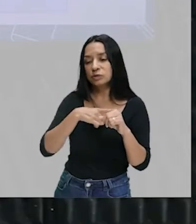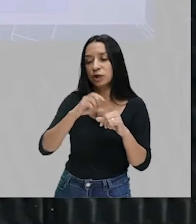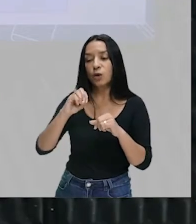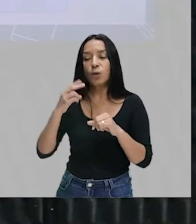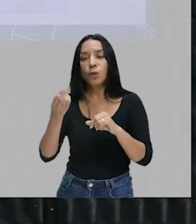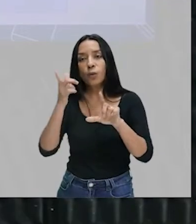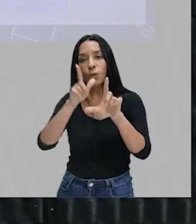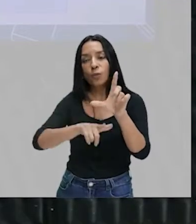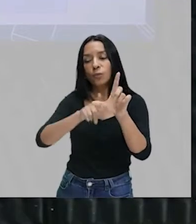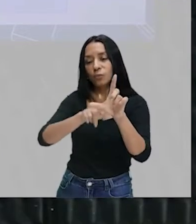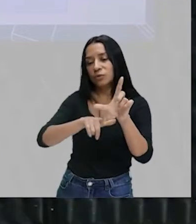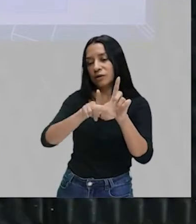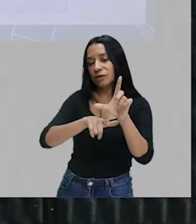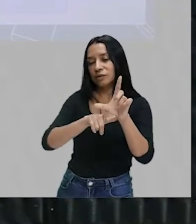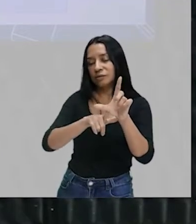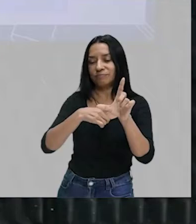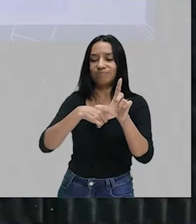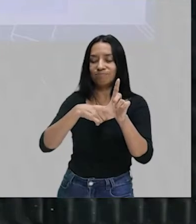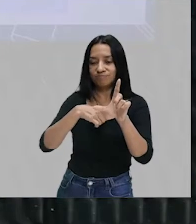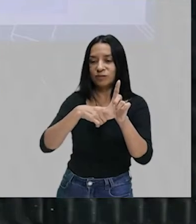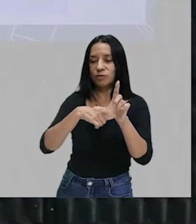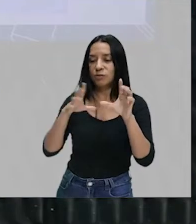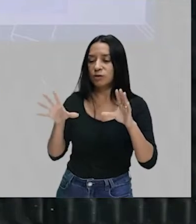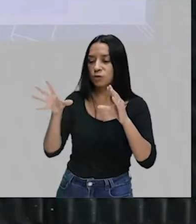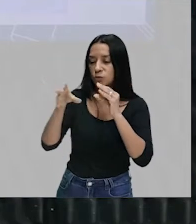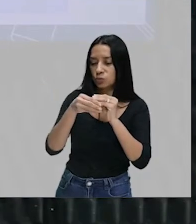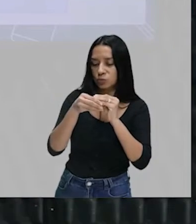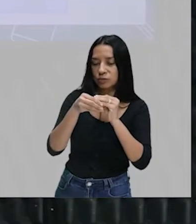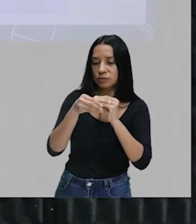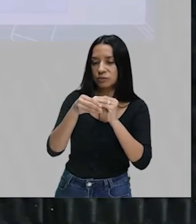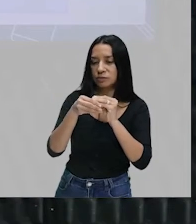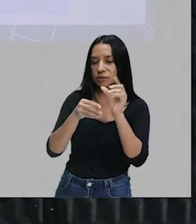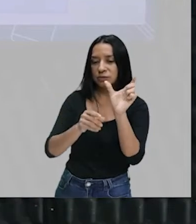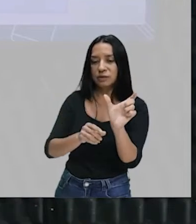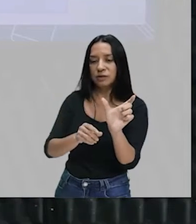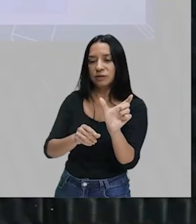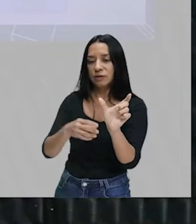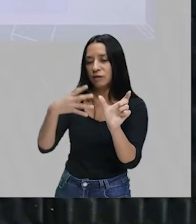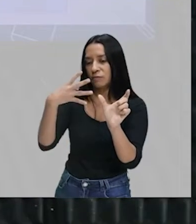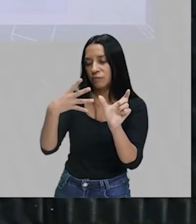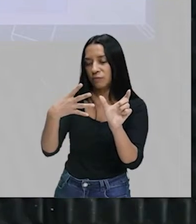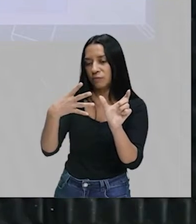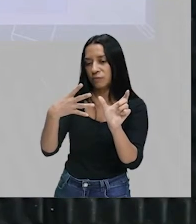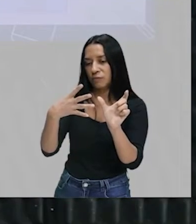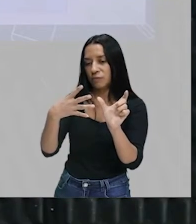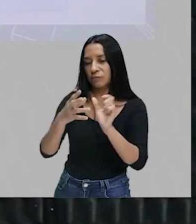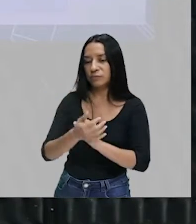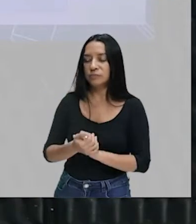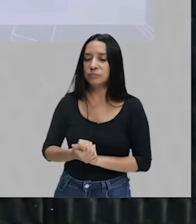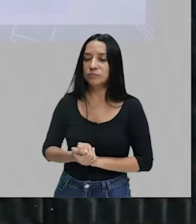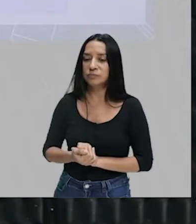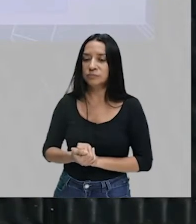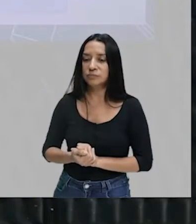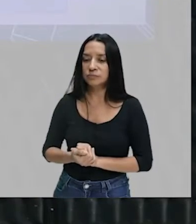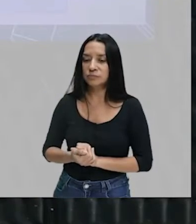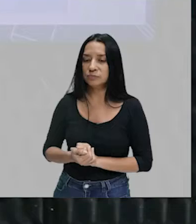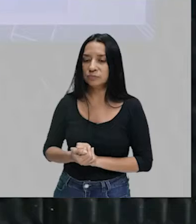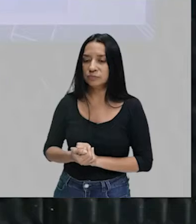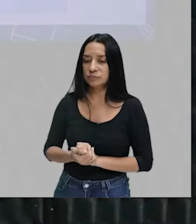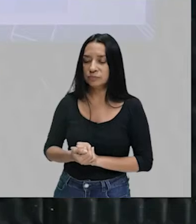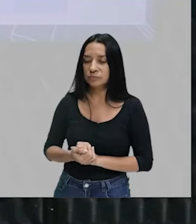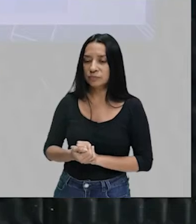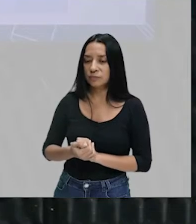para juntar a palavra então for que é o número 4 também tem o mesmo som da preposição